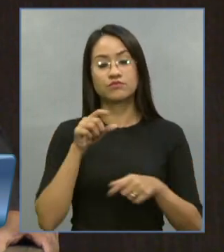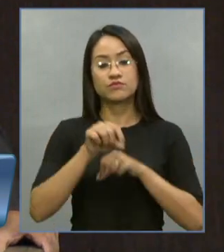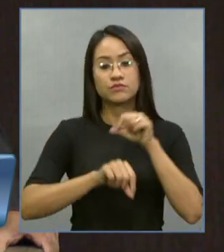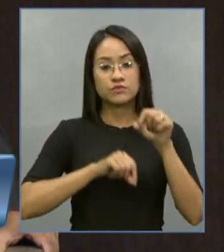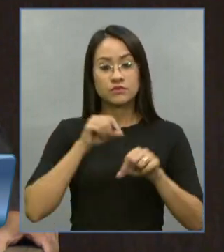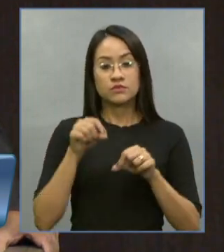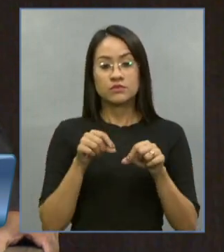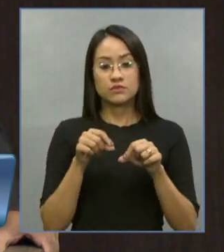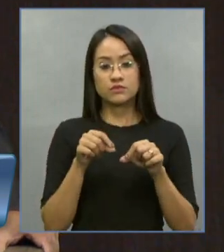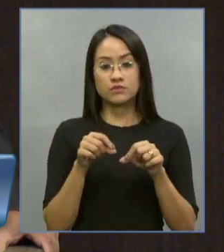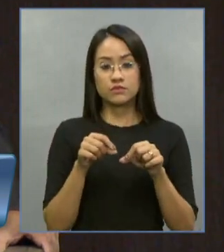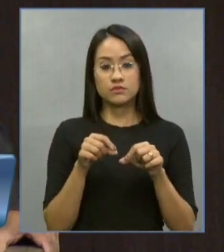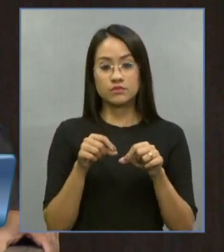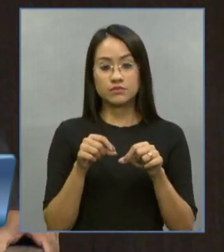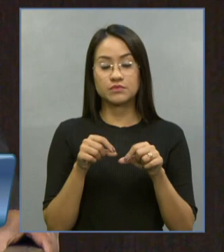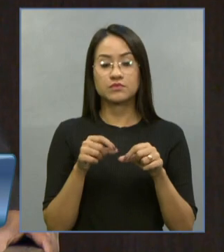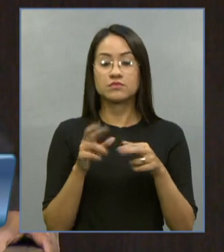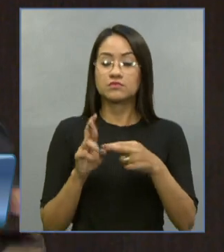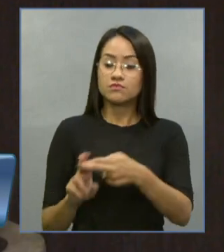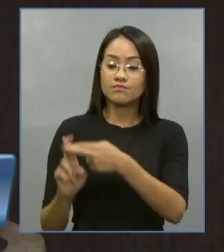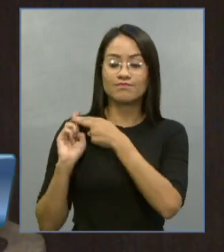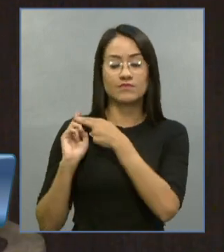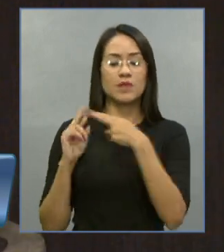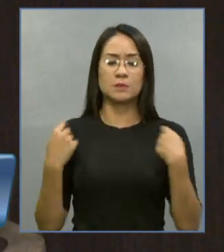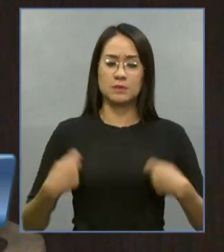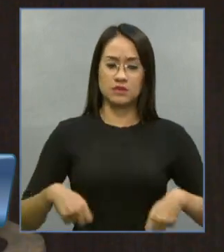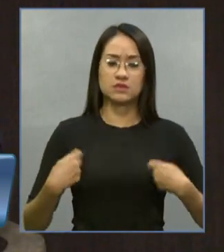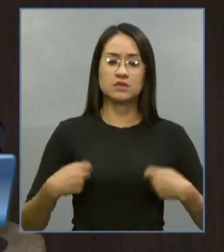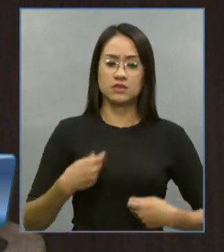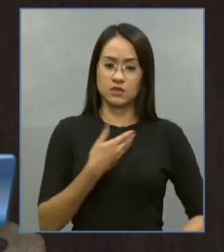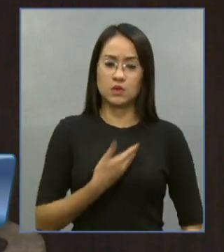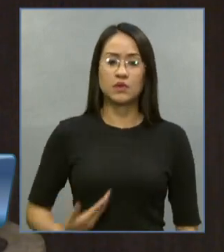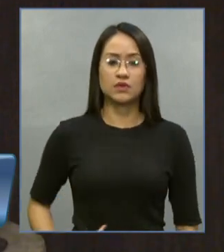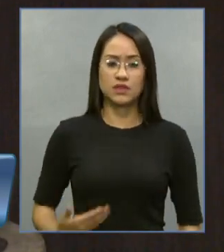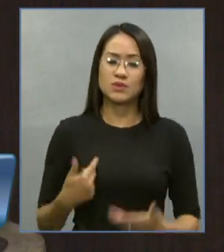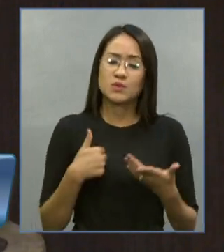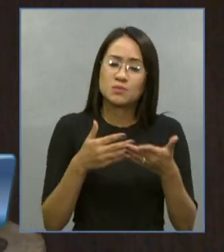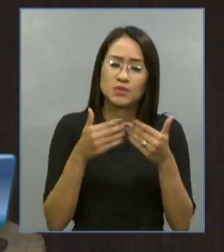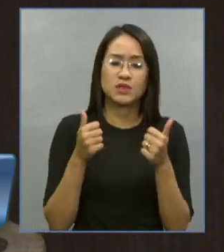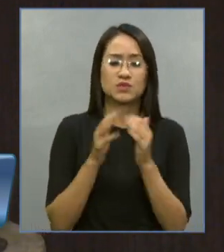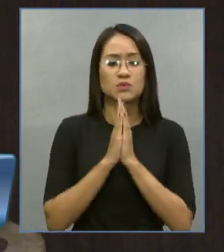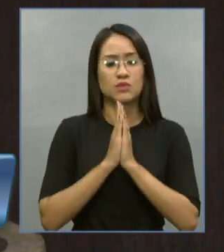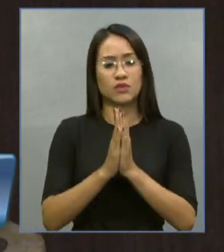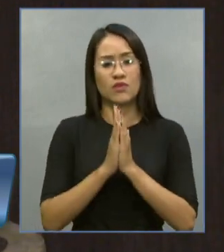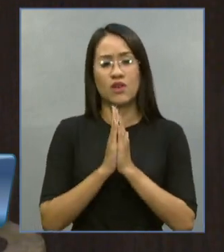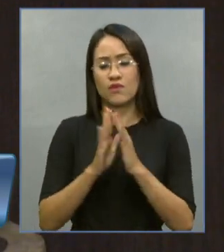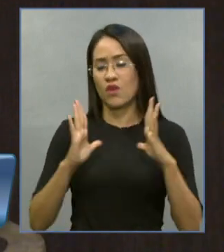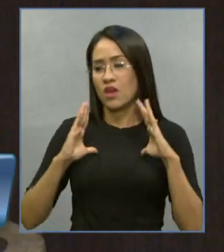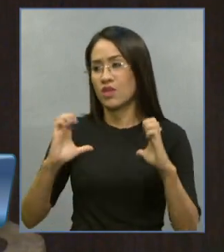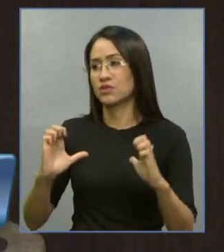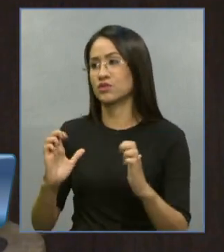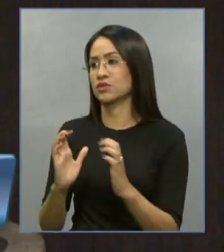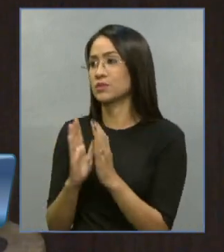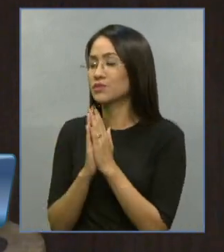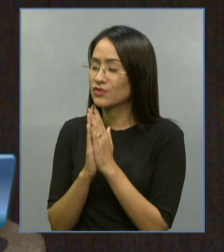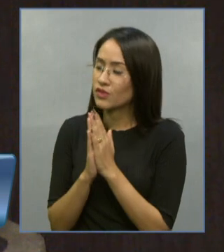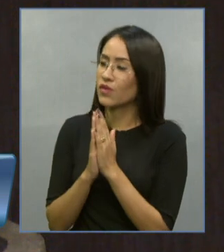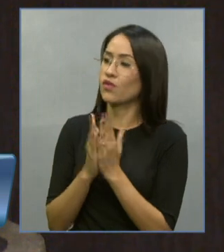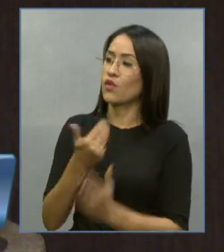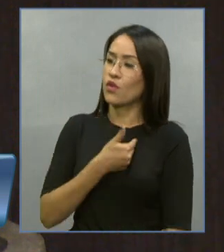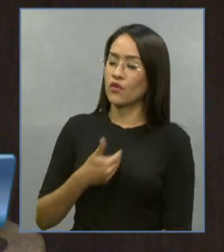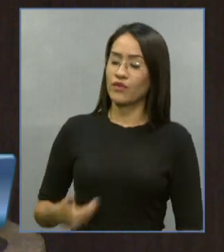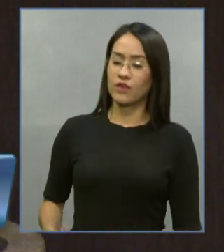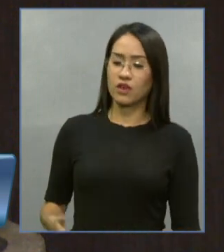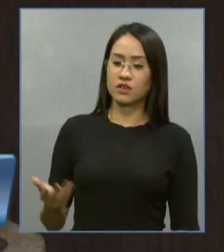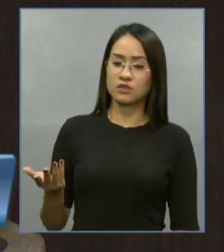reivindicar a responsabilidade pública e apelar para a sensibilidade ética que deve haver nos